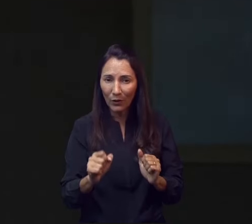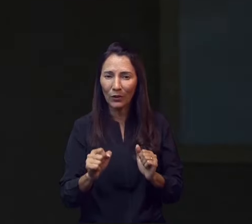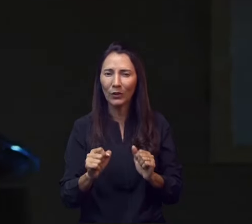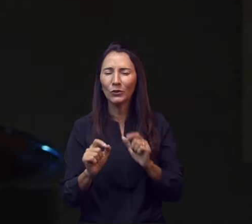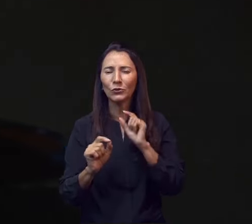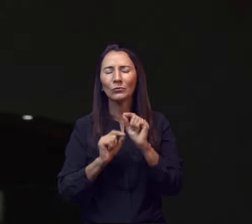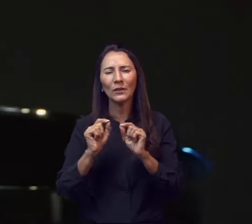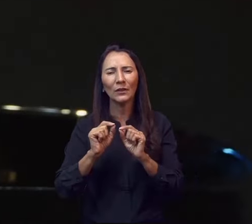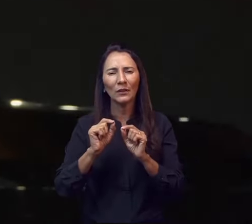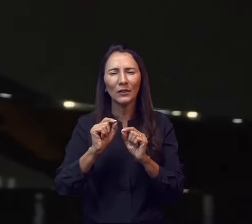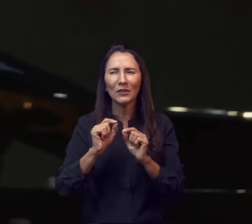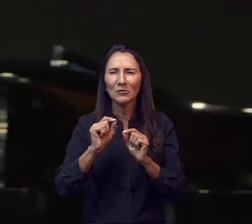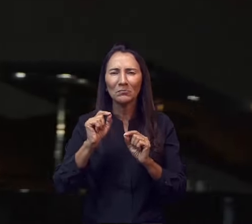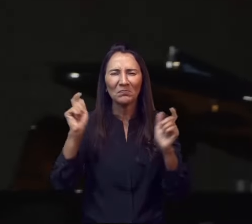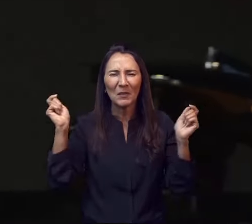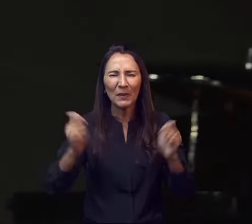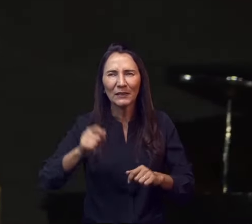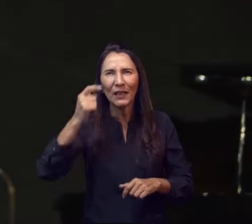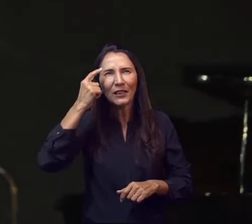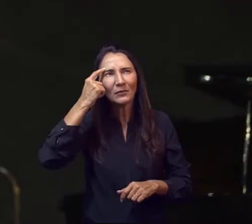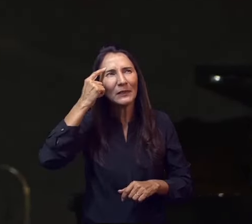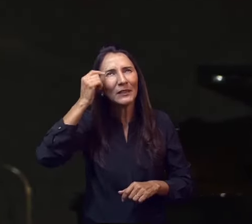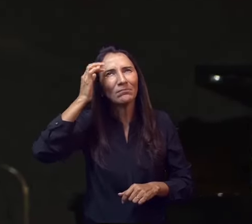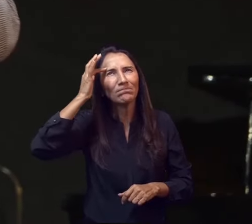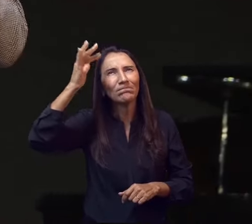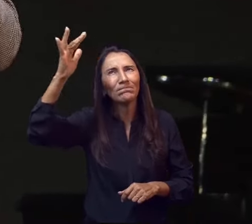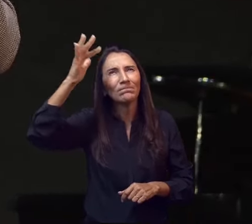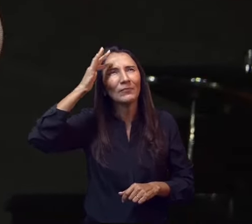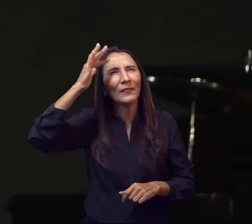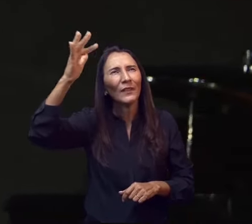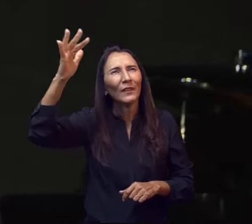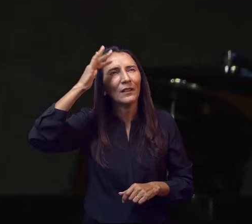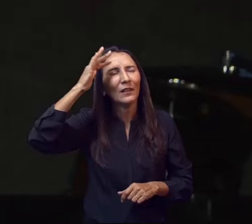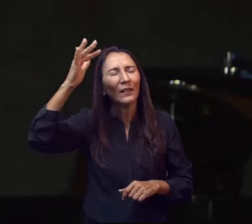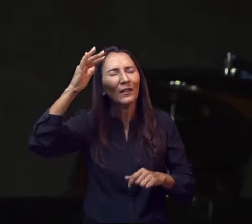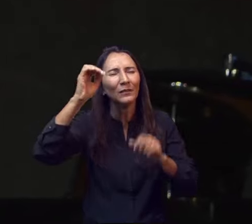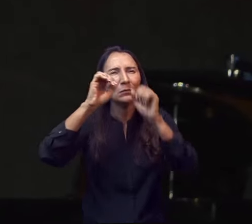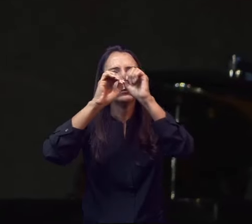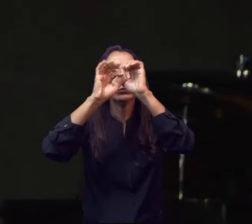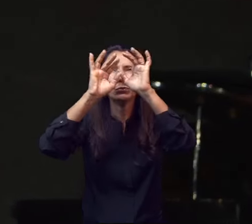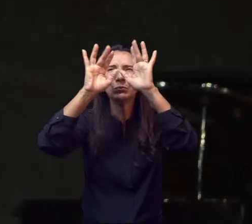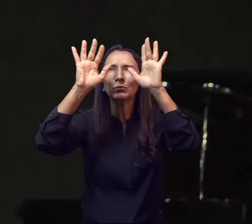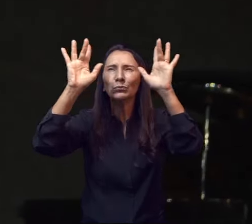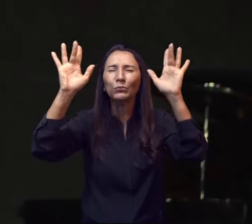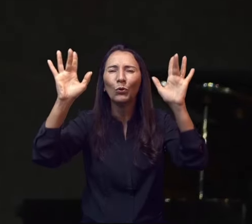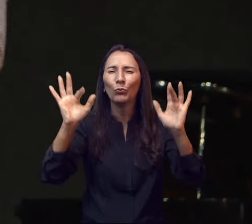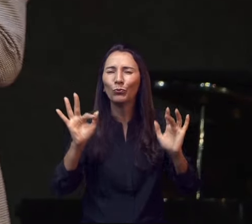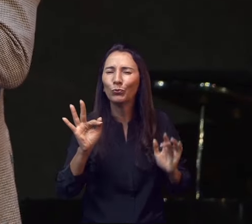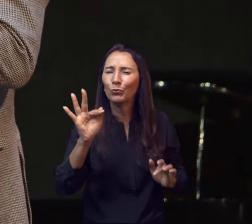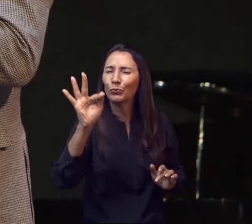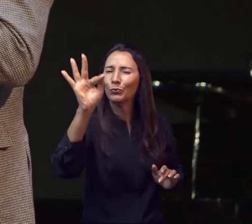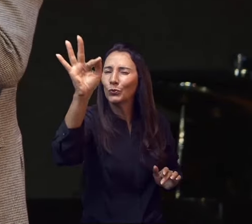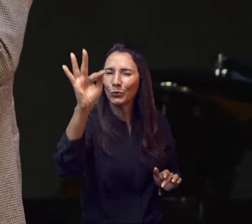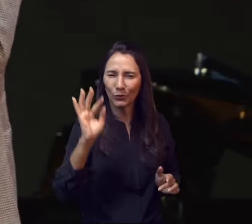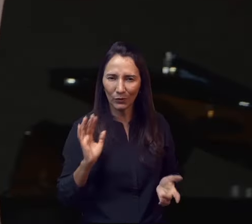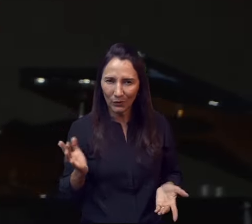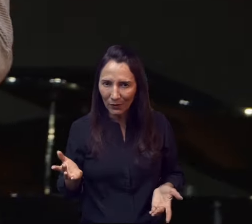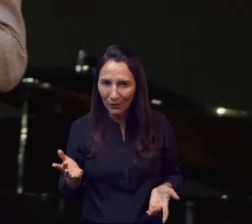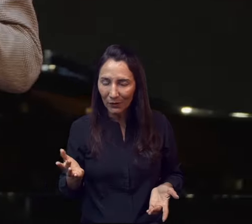imaginação a capacidade de criar imagens você pode ser transportado para qualquer tempo futuro da sua vida